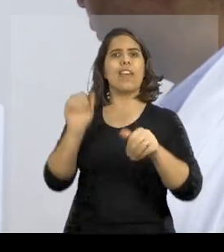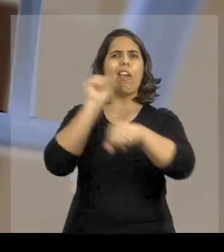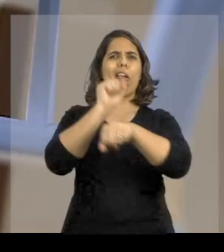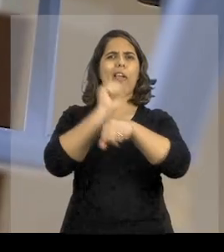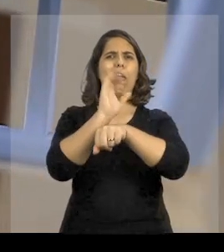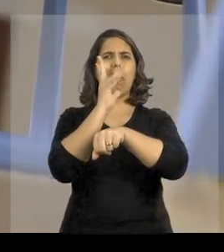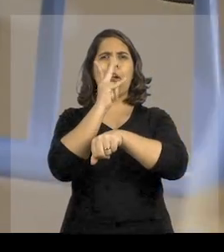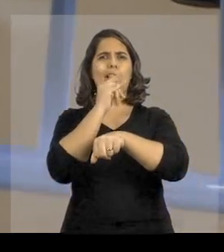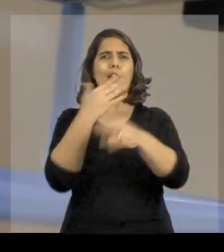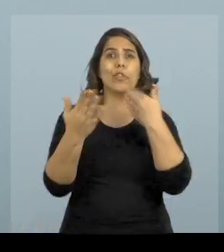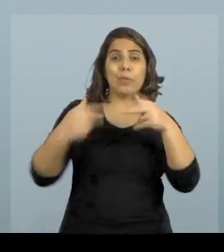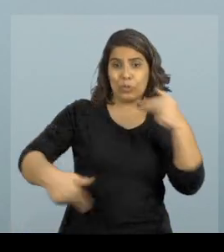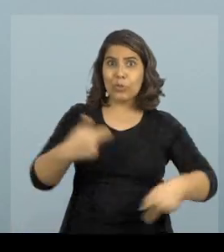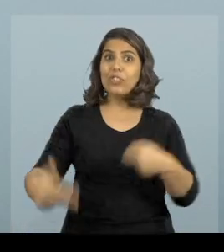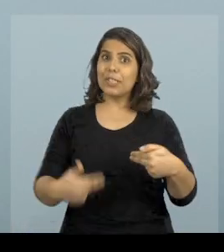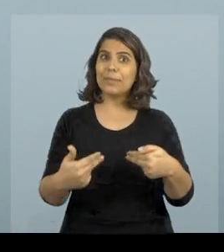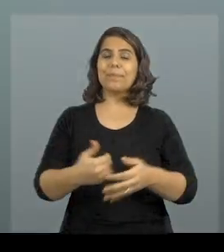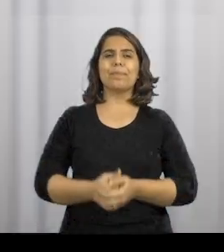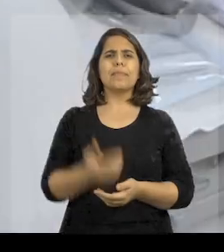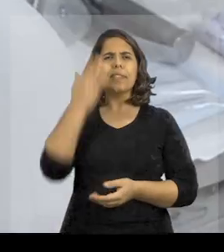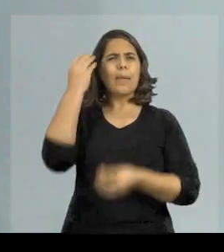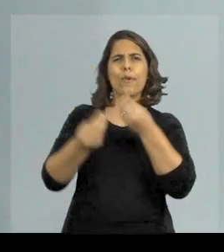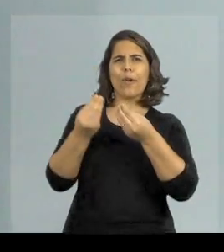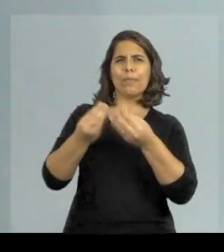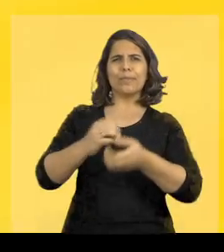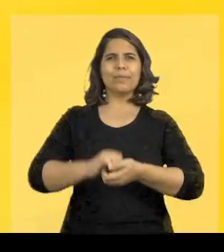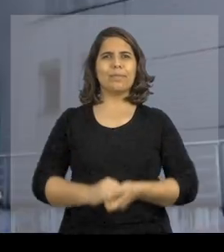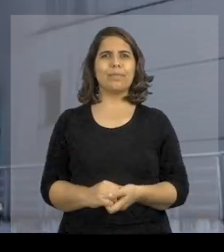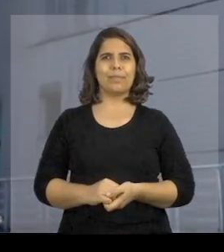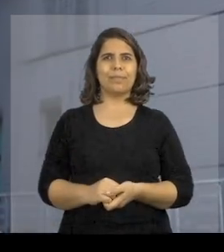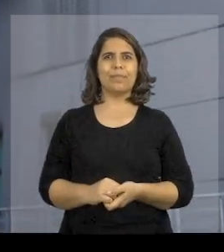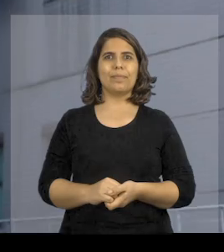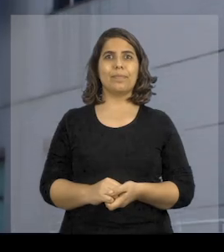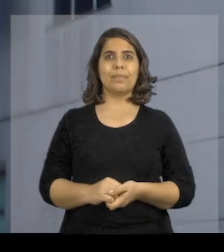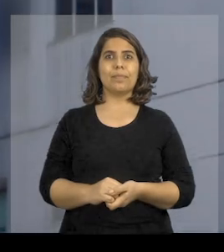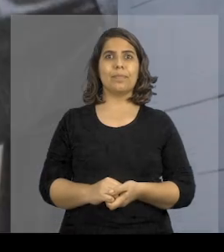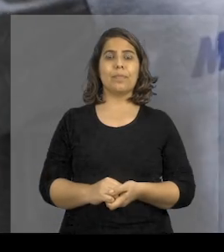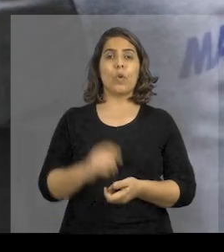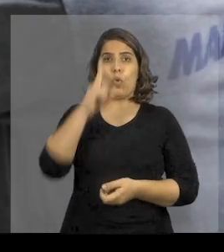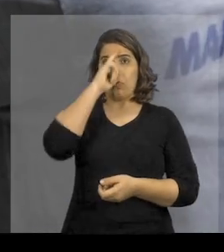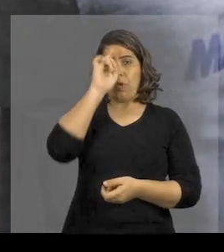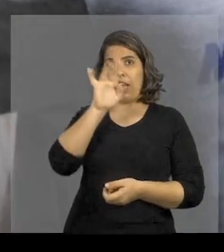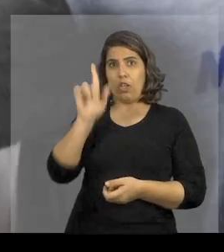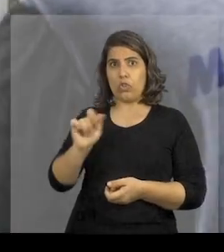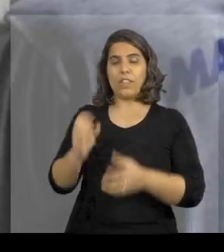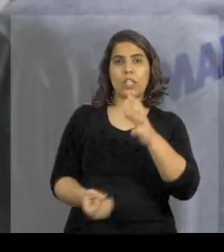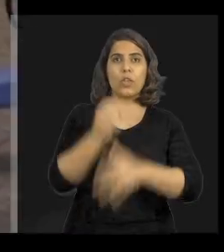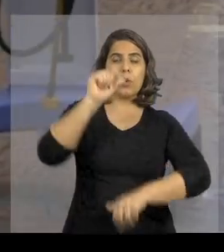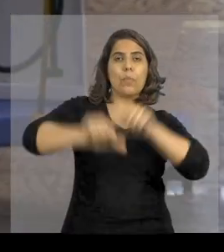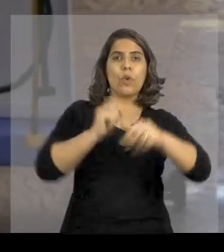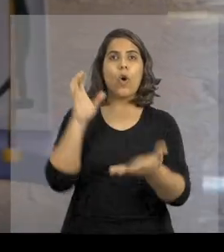uma consulta ou cirurgia. Sabe como? O Hospital Ronaldo Gazola será transformado num complexo